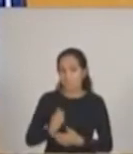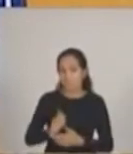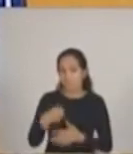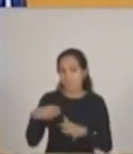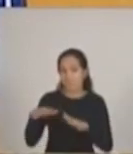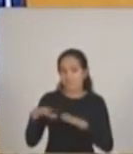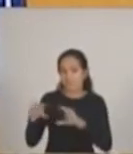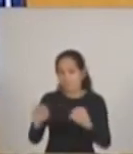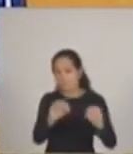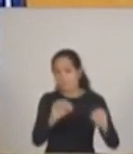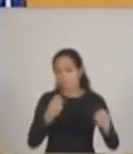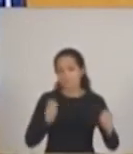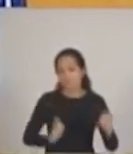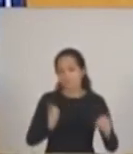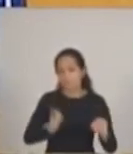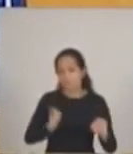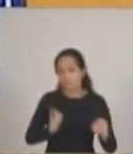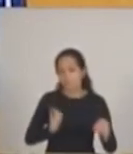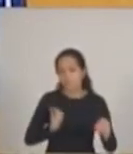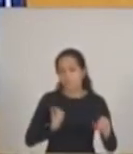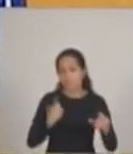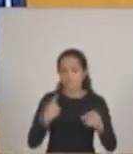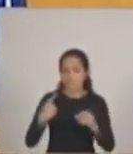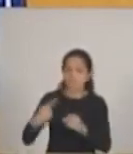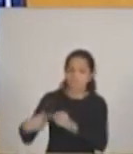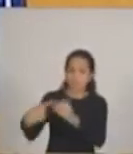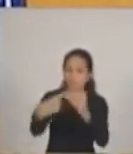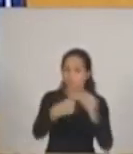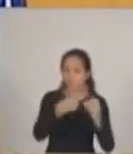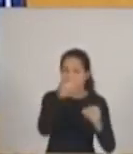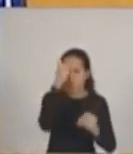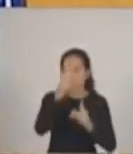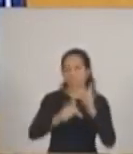lá na ponta, no município, na cidade.